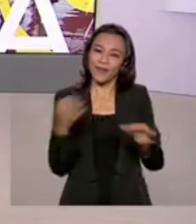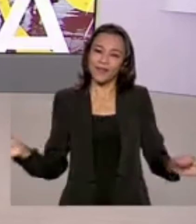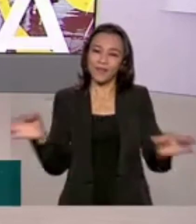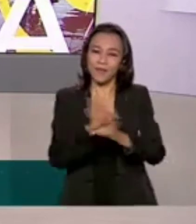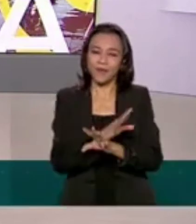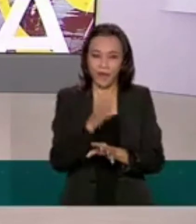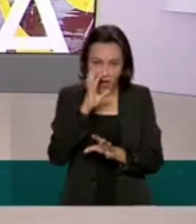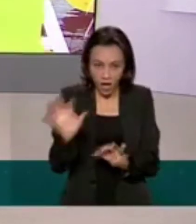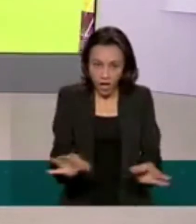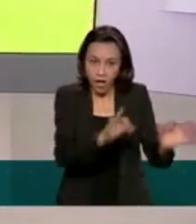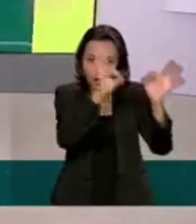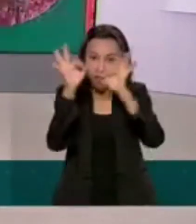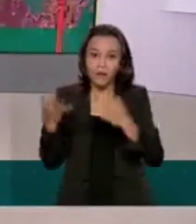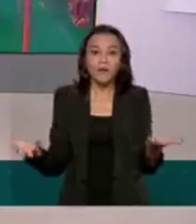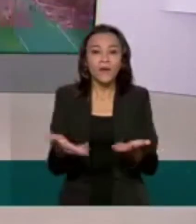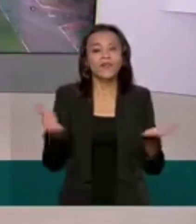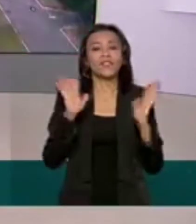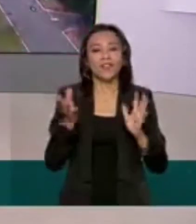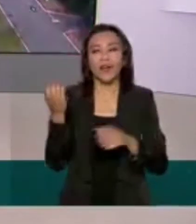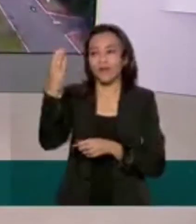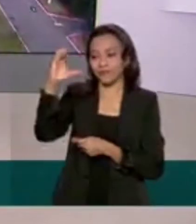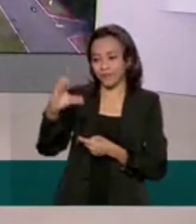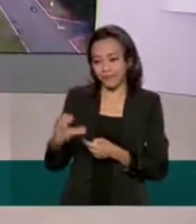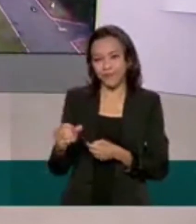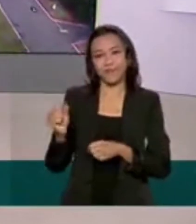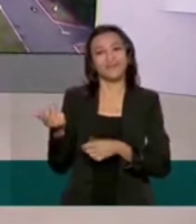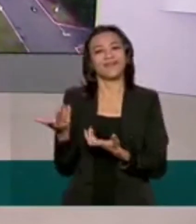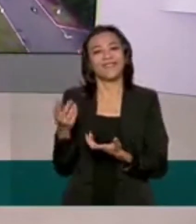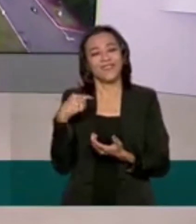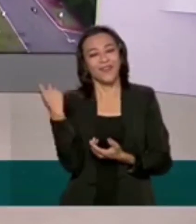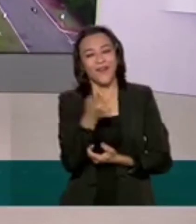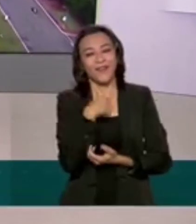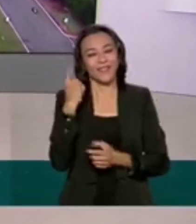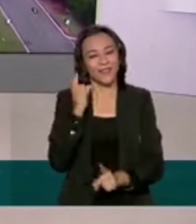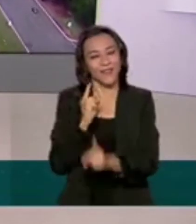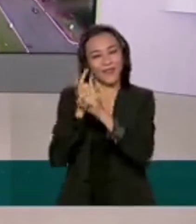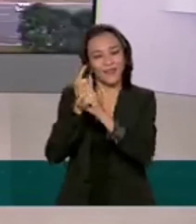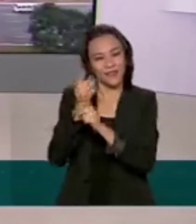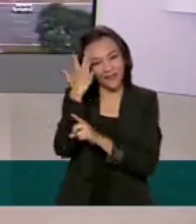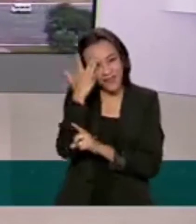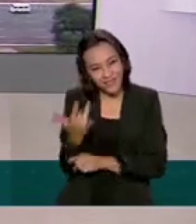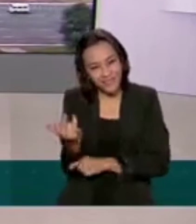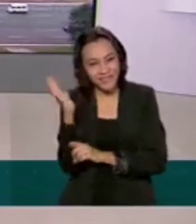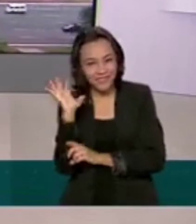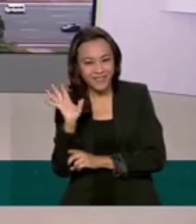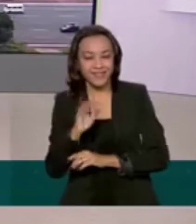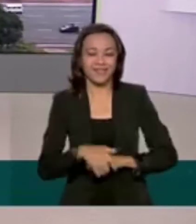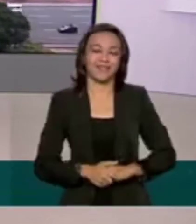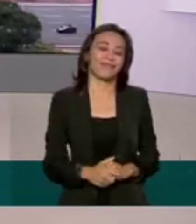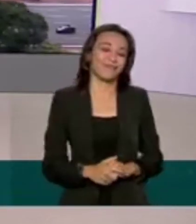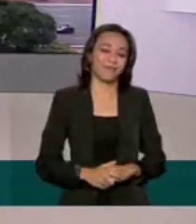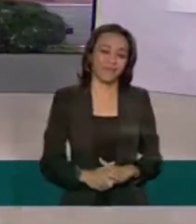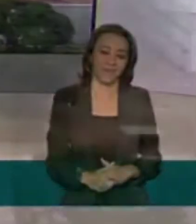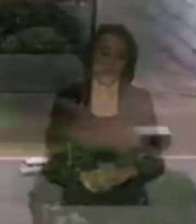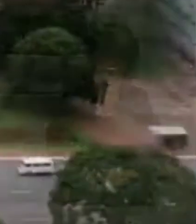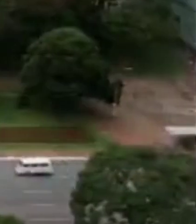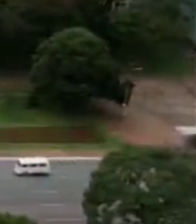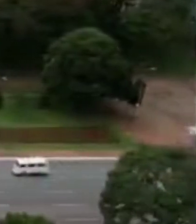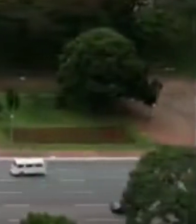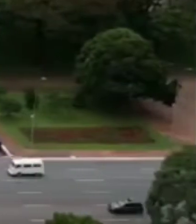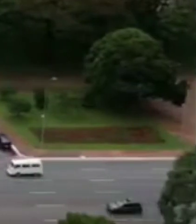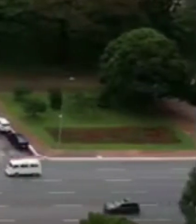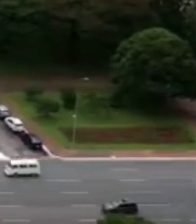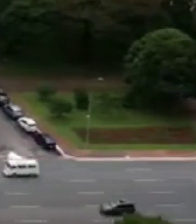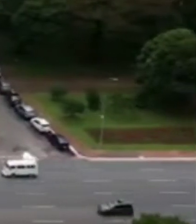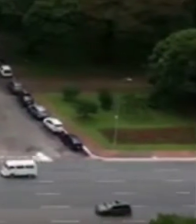em Dia fica por aqui. As reportagens de hoje estão nas nossas redes sociais. A gente se encontra novamente amanhã. Tchau, tchau.